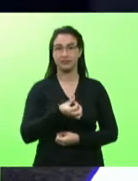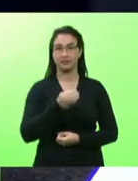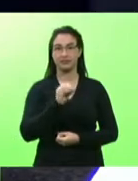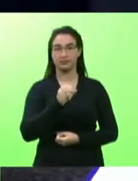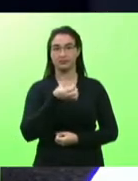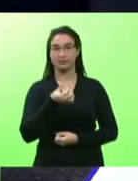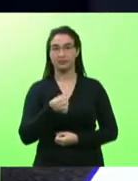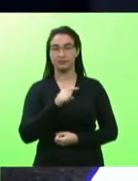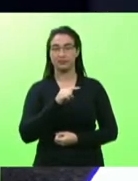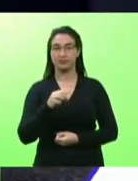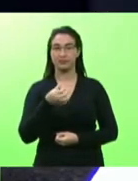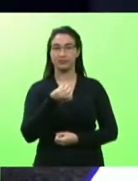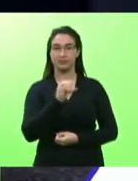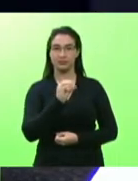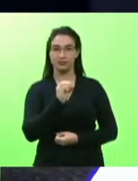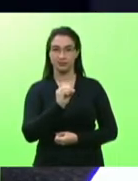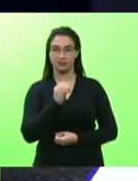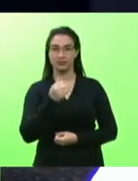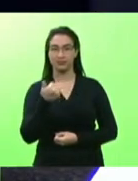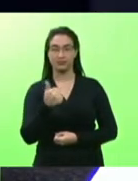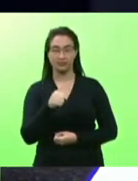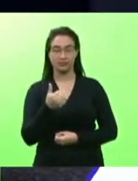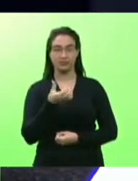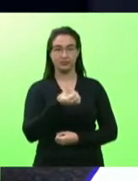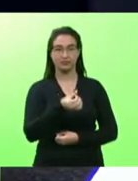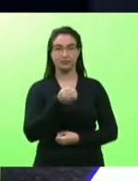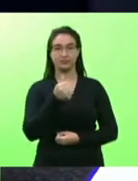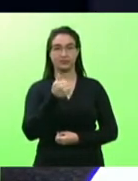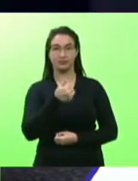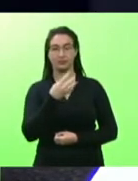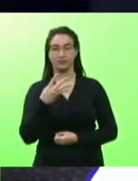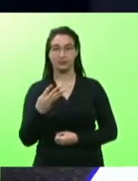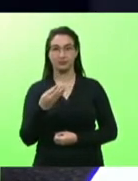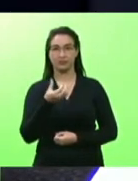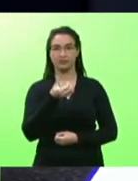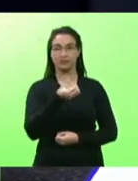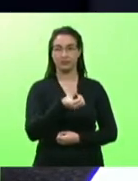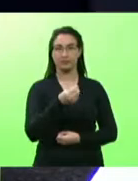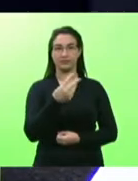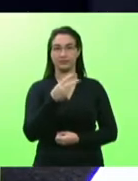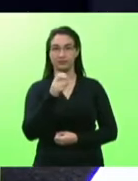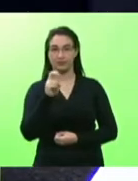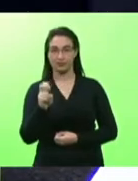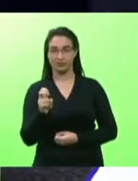611, 614, 620, 625 a 633,